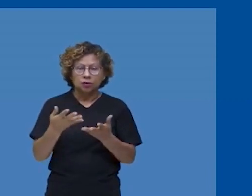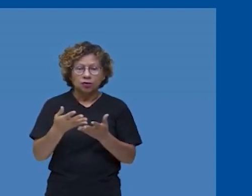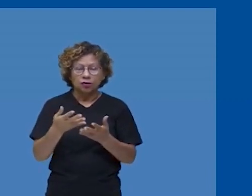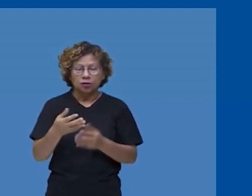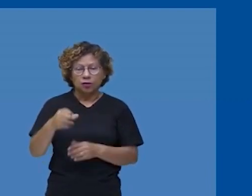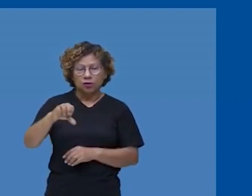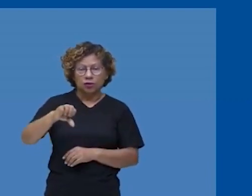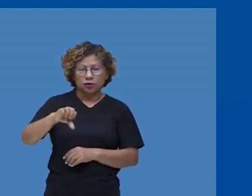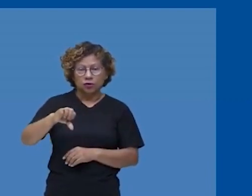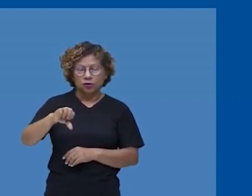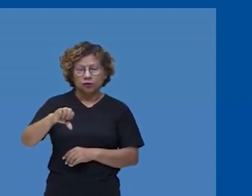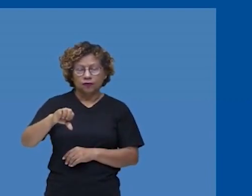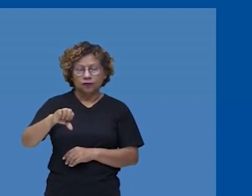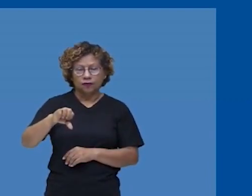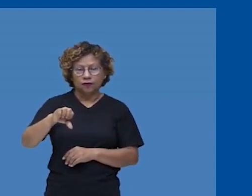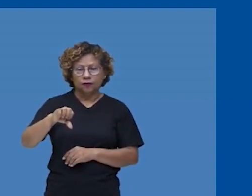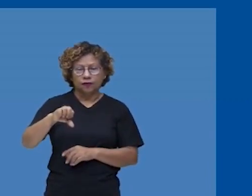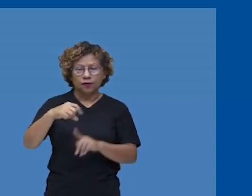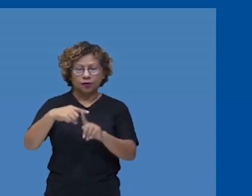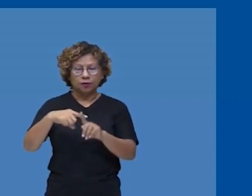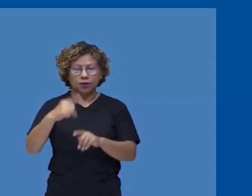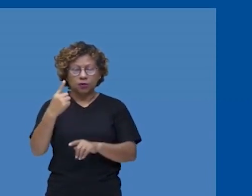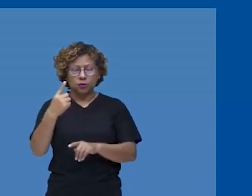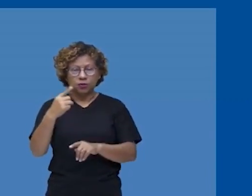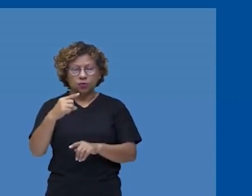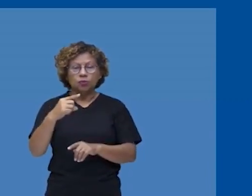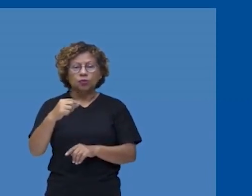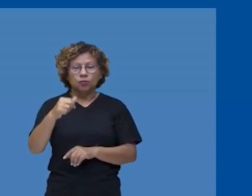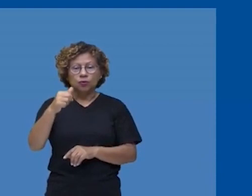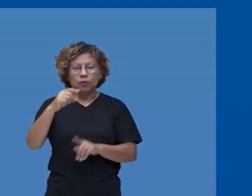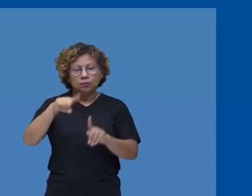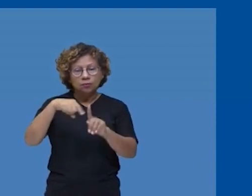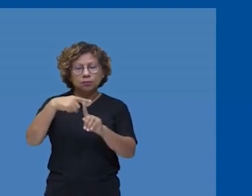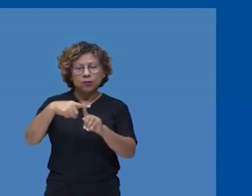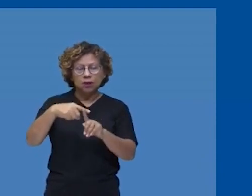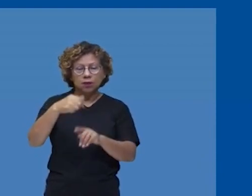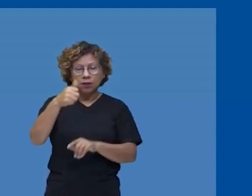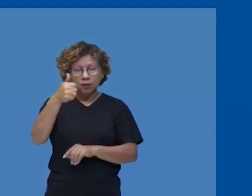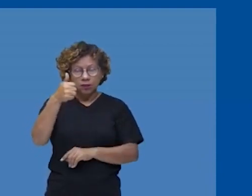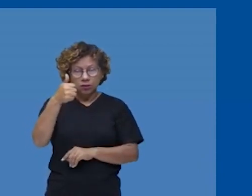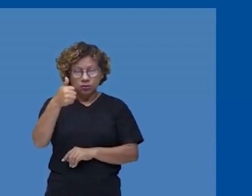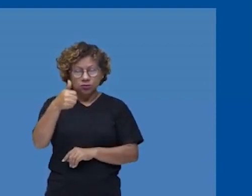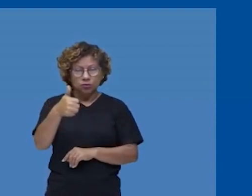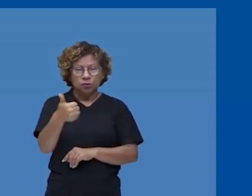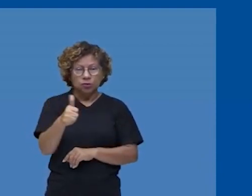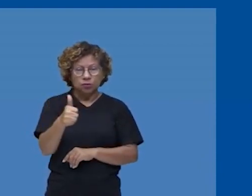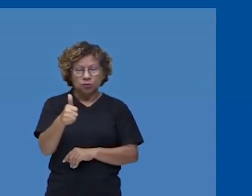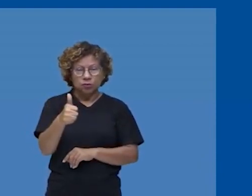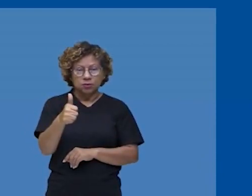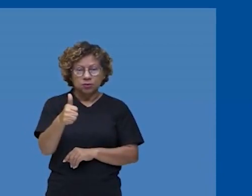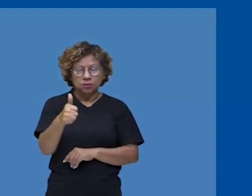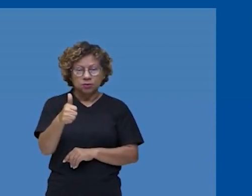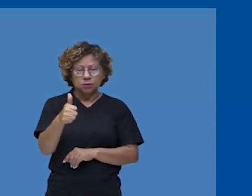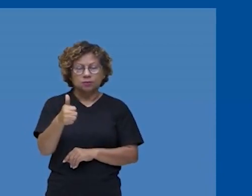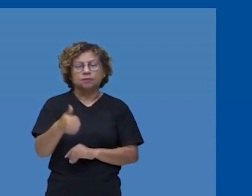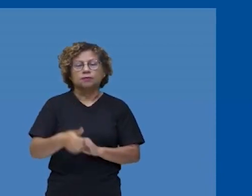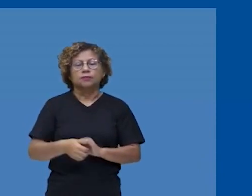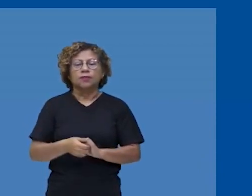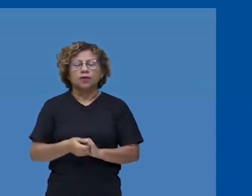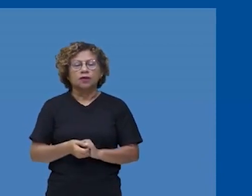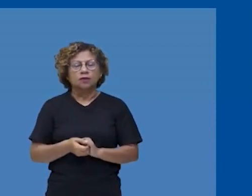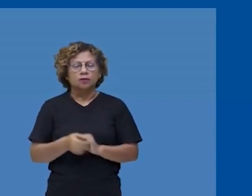aqui o nosso valor, 11.410, tá bom? Vamos pensar em mais um número? Se fosse um